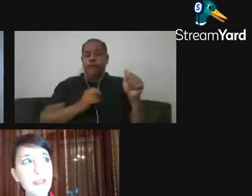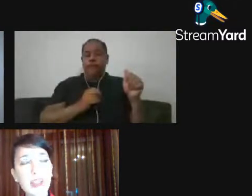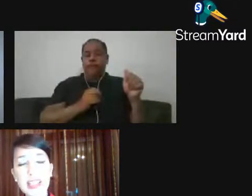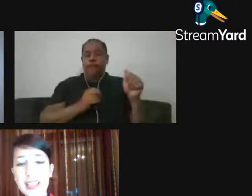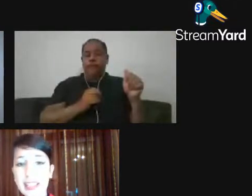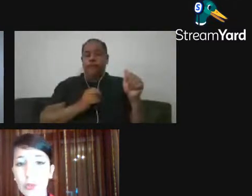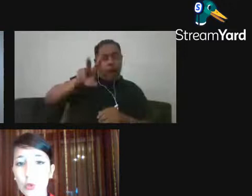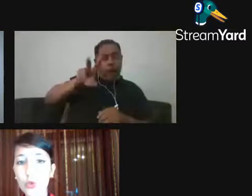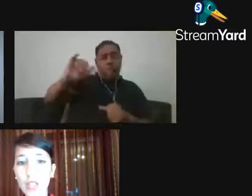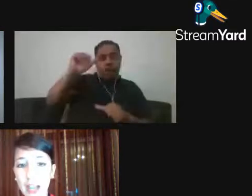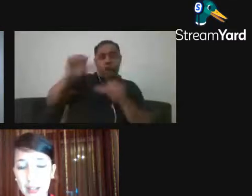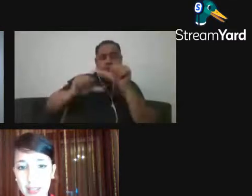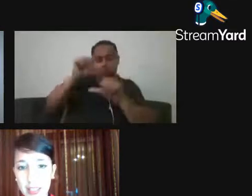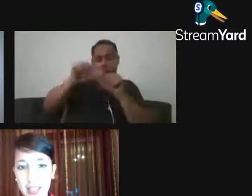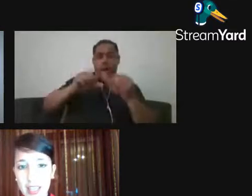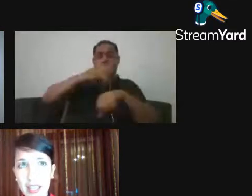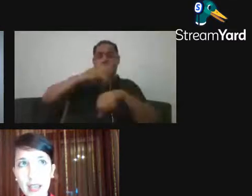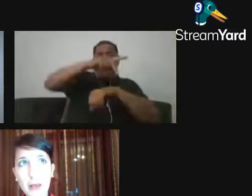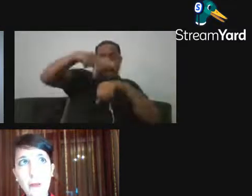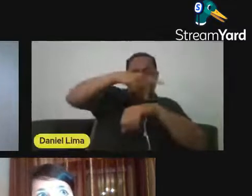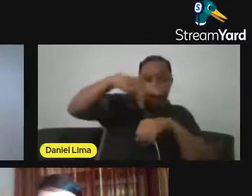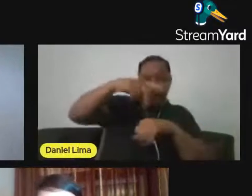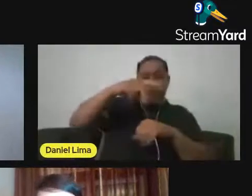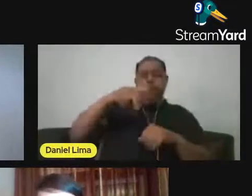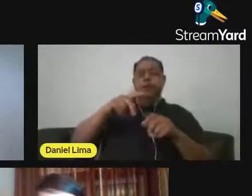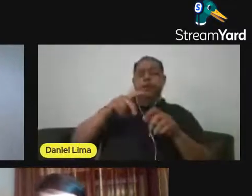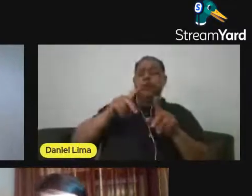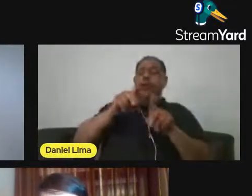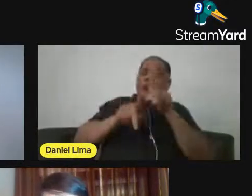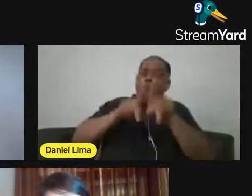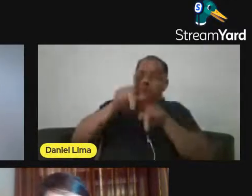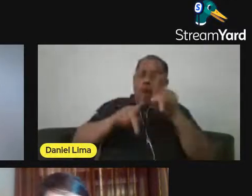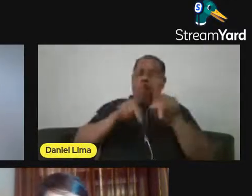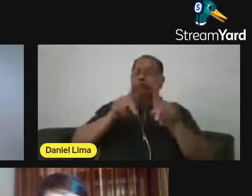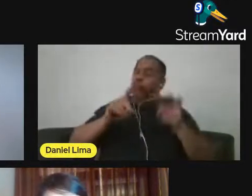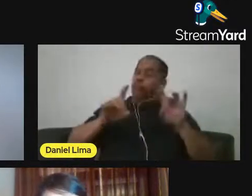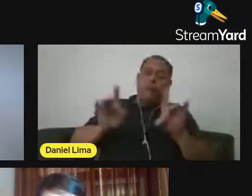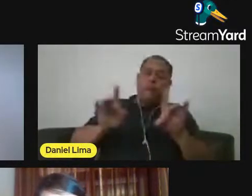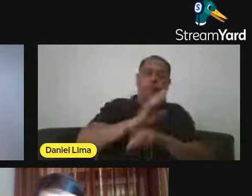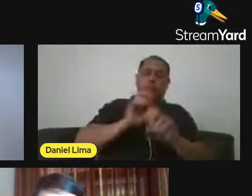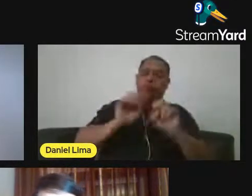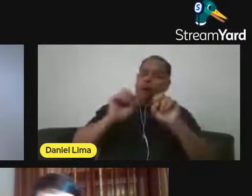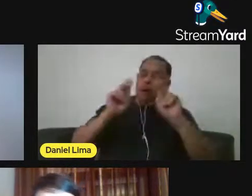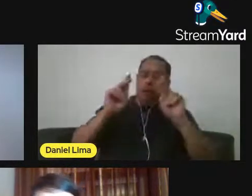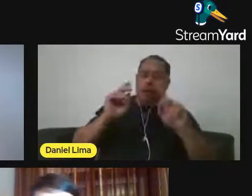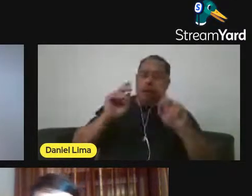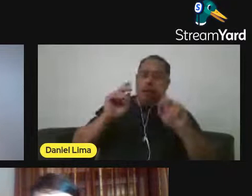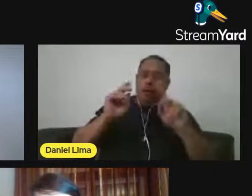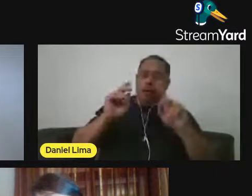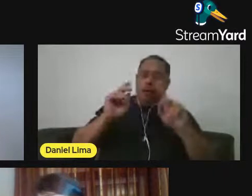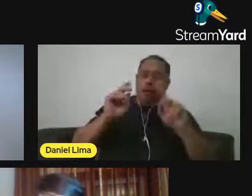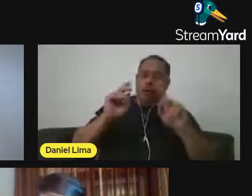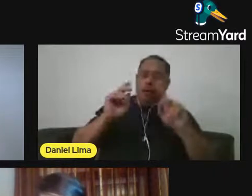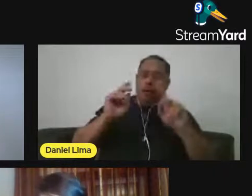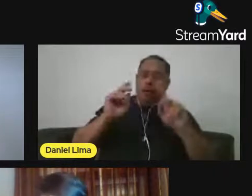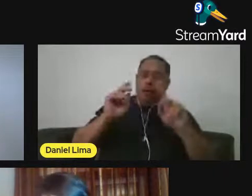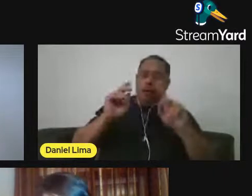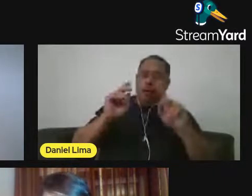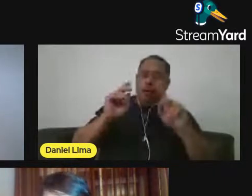numa civilização total. Na medida em que, tendo por